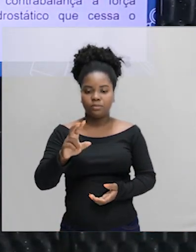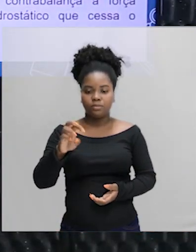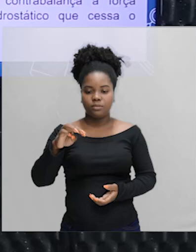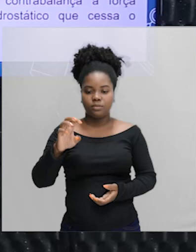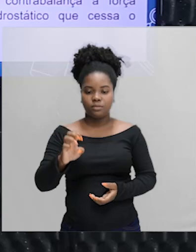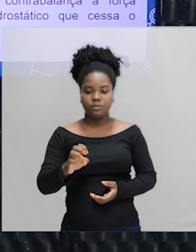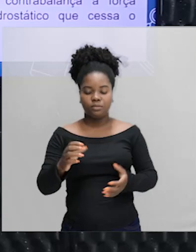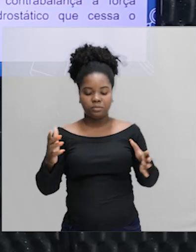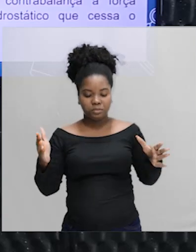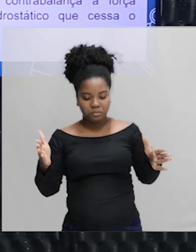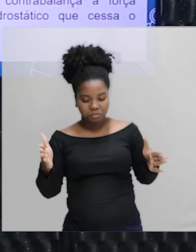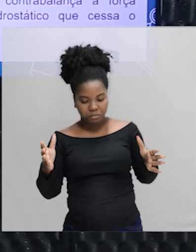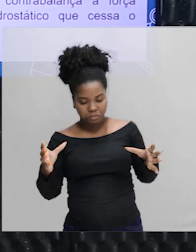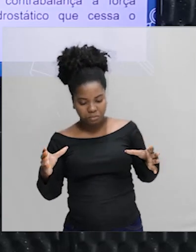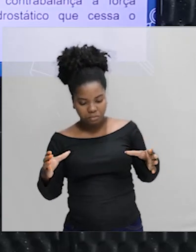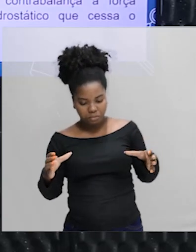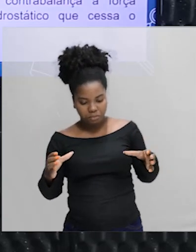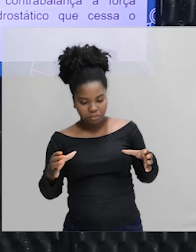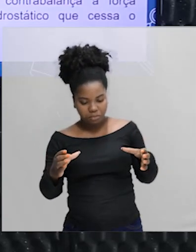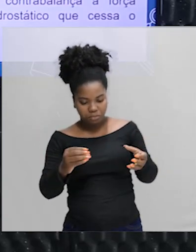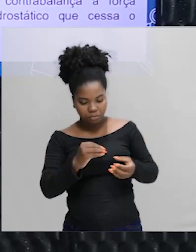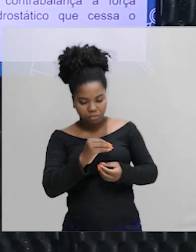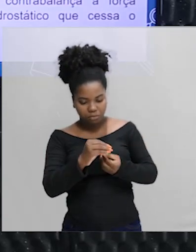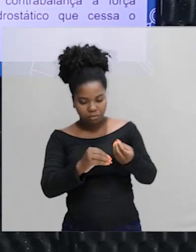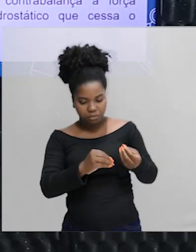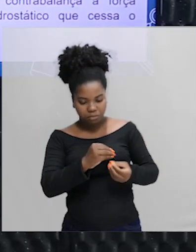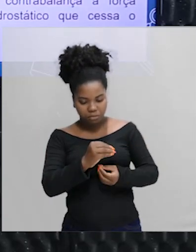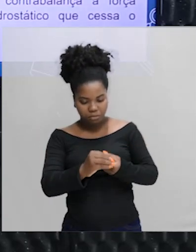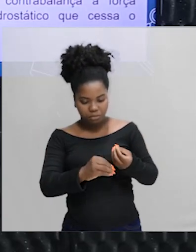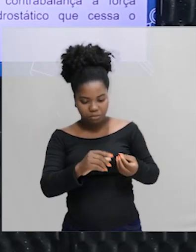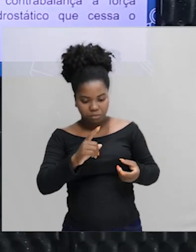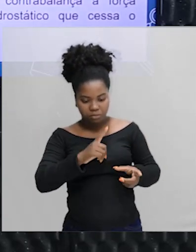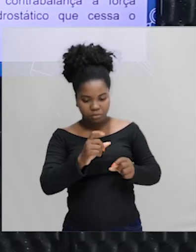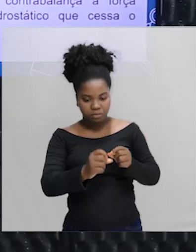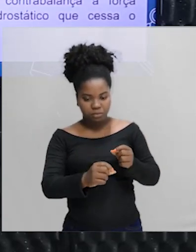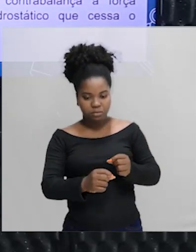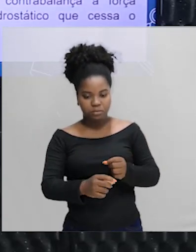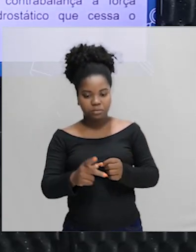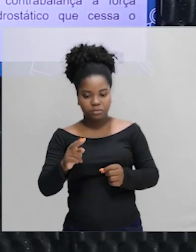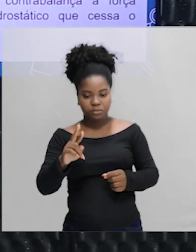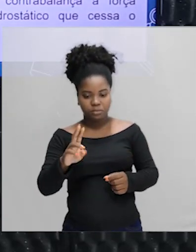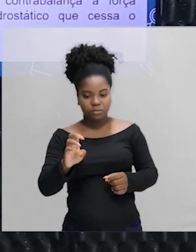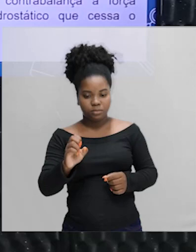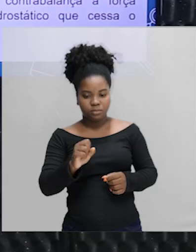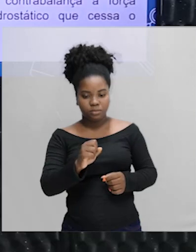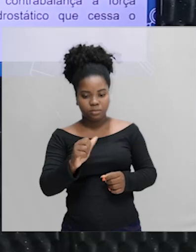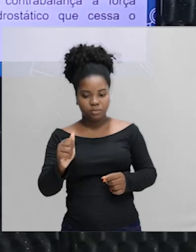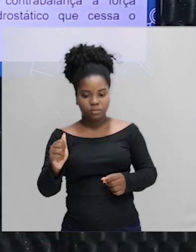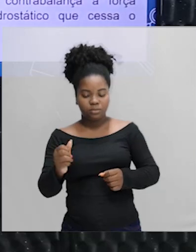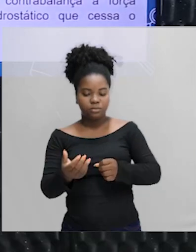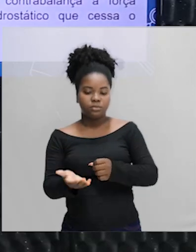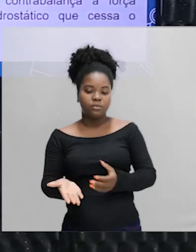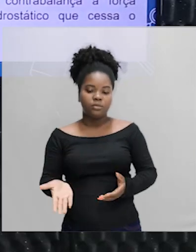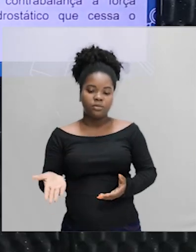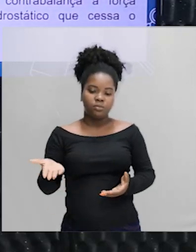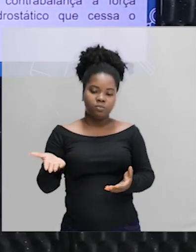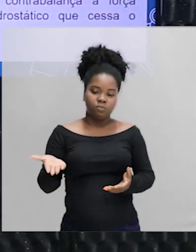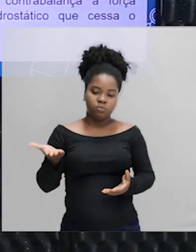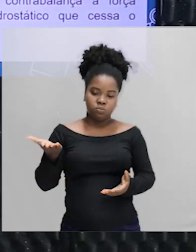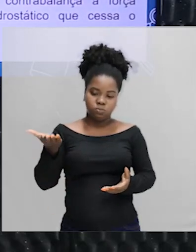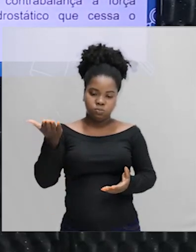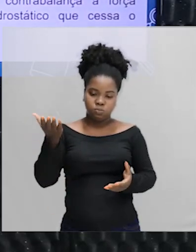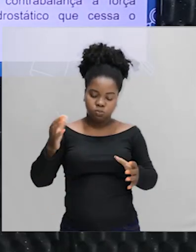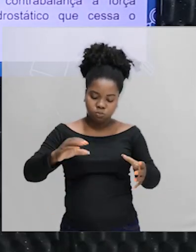se concentra todo mundo ali, certo? Há um aumento de pressão. Esse aumento de pressão ele leva consigo a